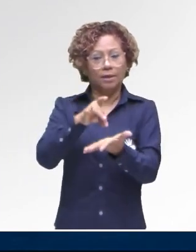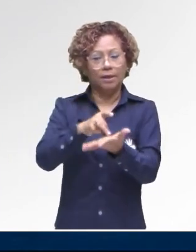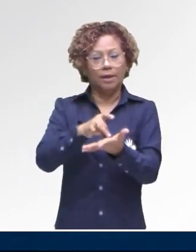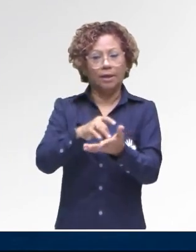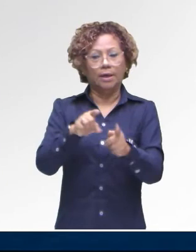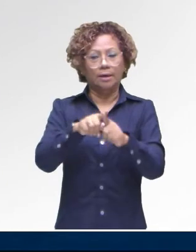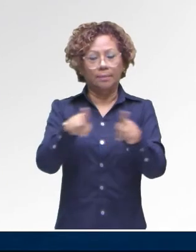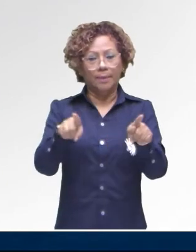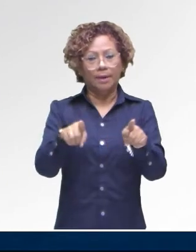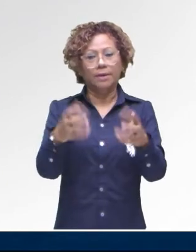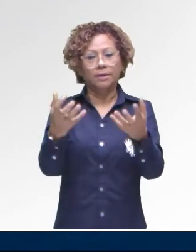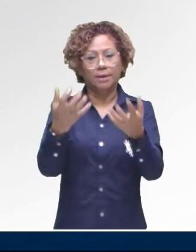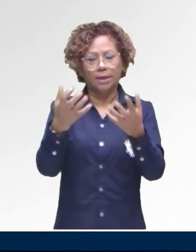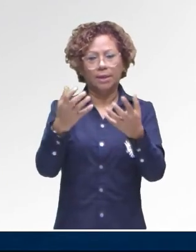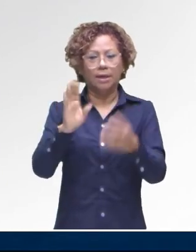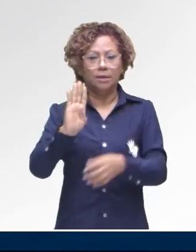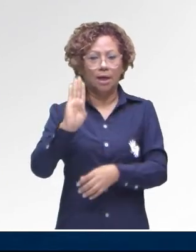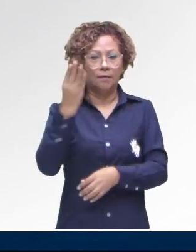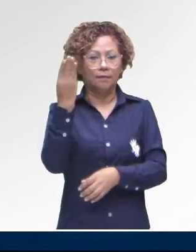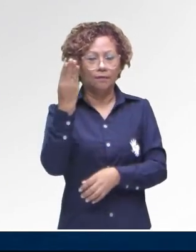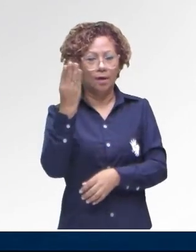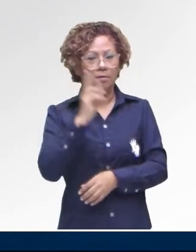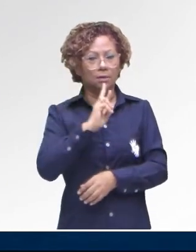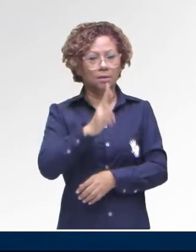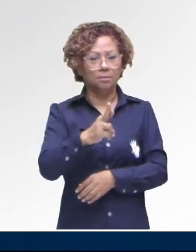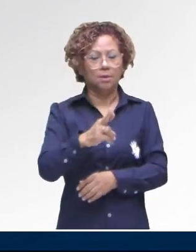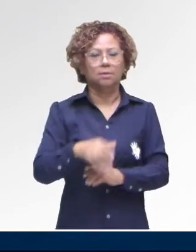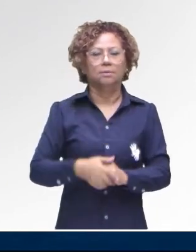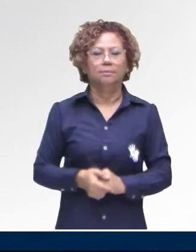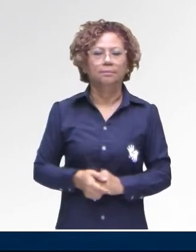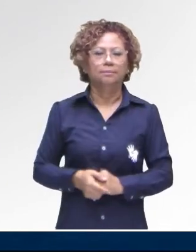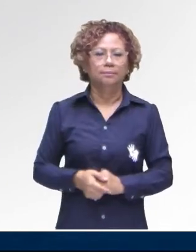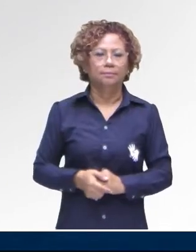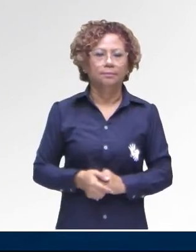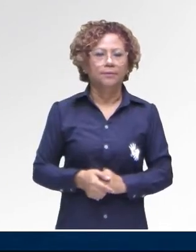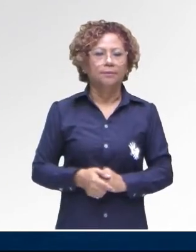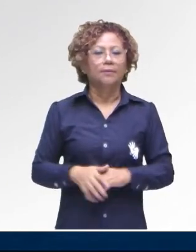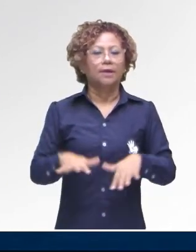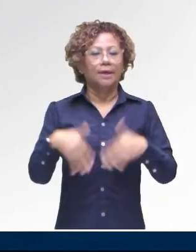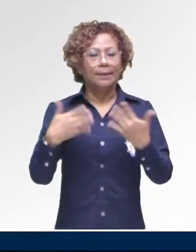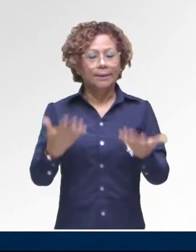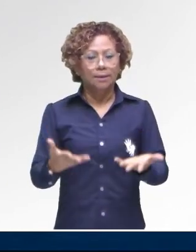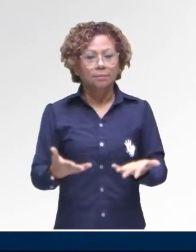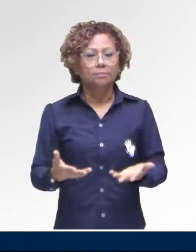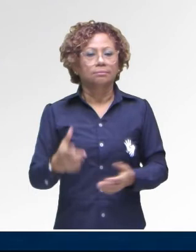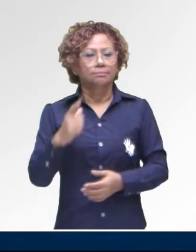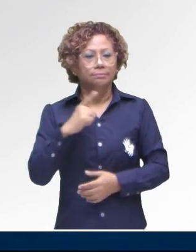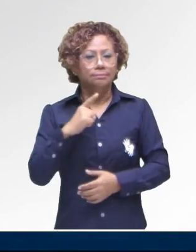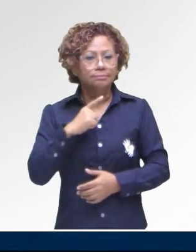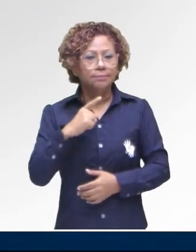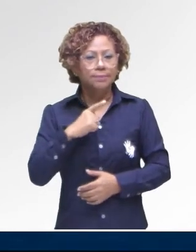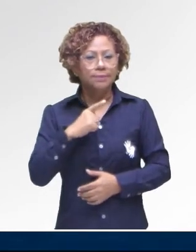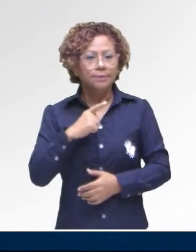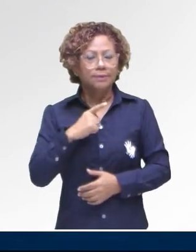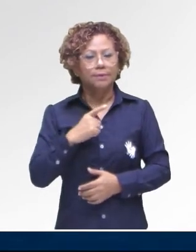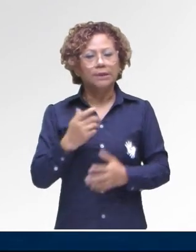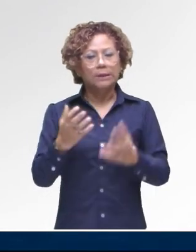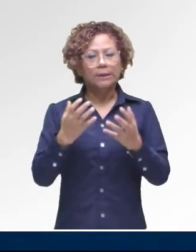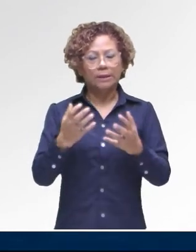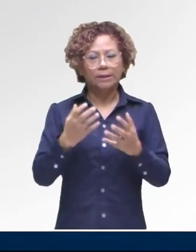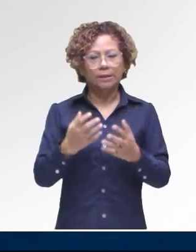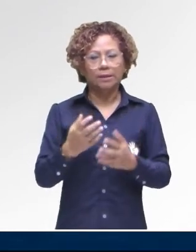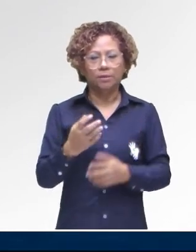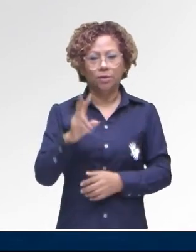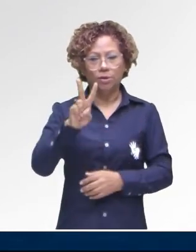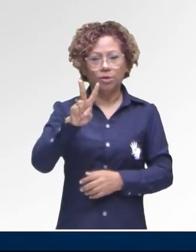Então, na letra A, um segmento de reta possui 2 pontos que delimitam o segmento. Isso é